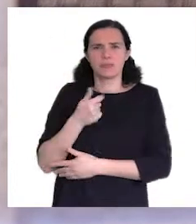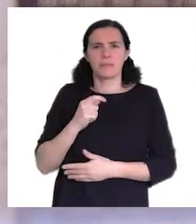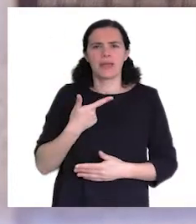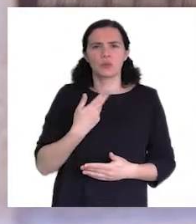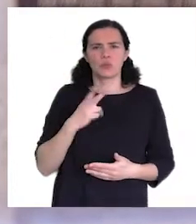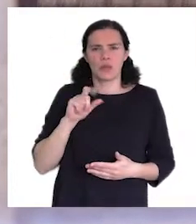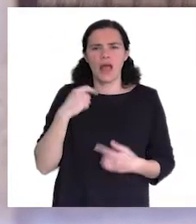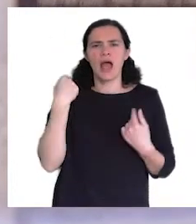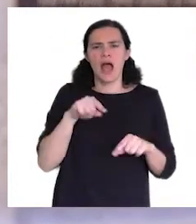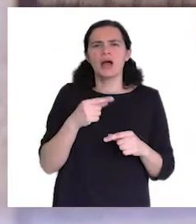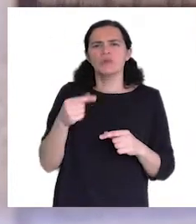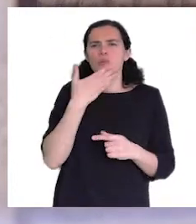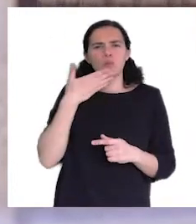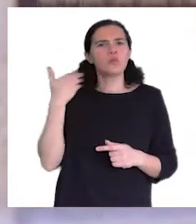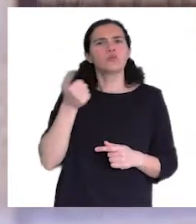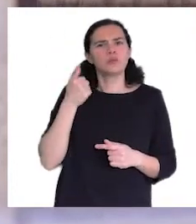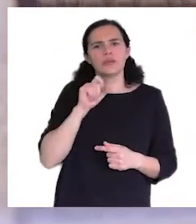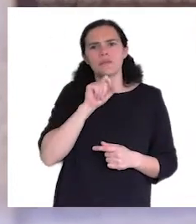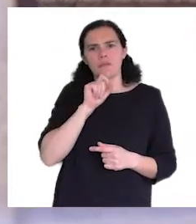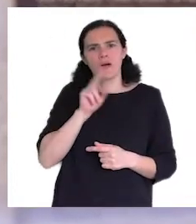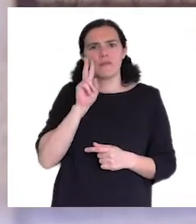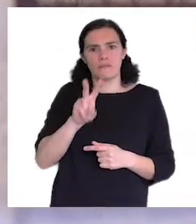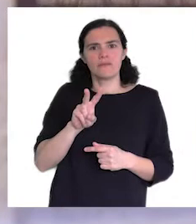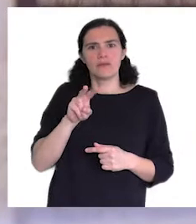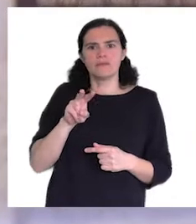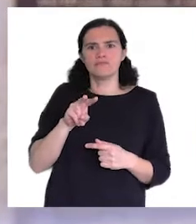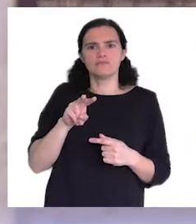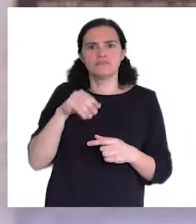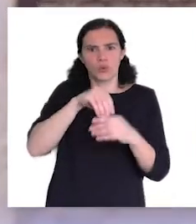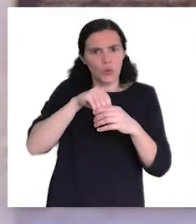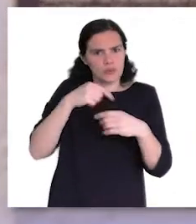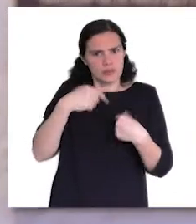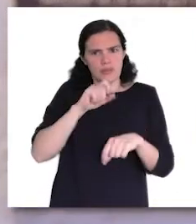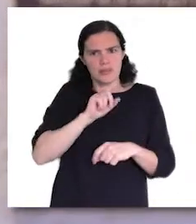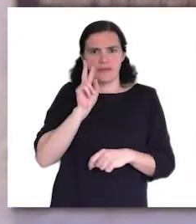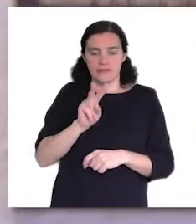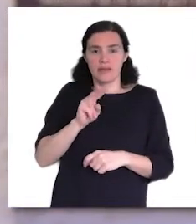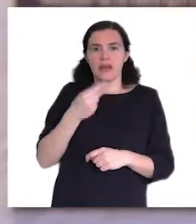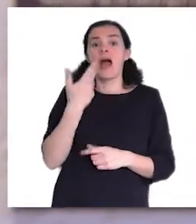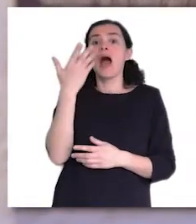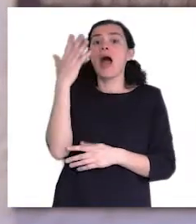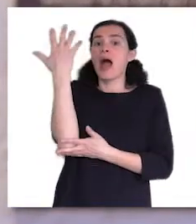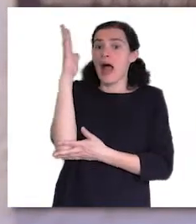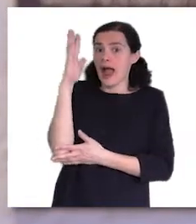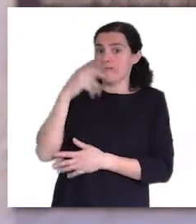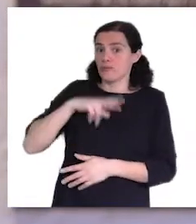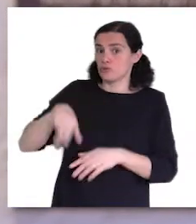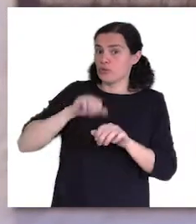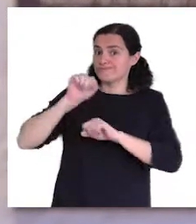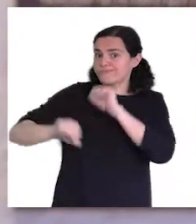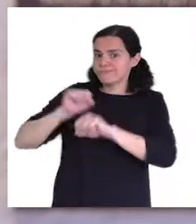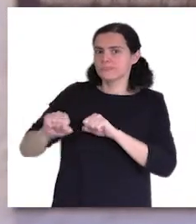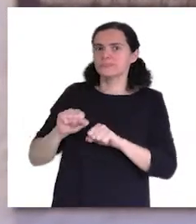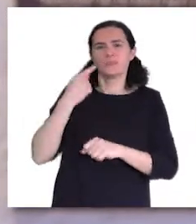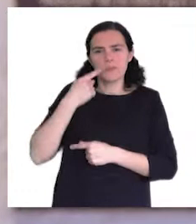das árvores mais bonitas e que podemos apreciar dentro de todo um contexto. É uma árvore autóctone e que nos mostra